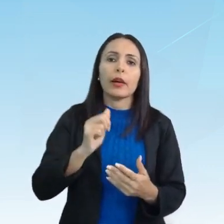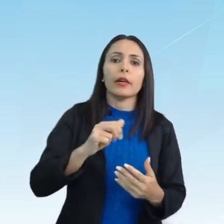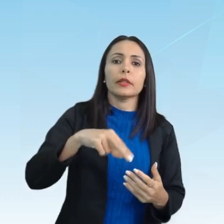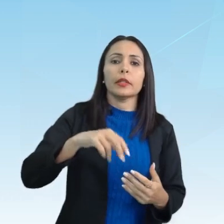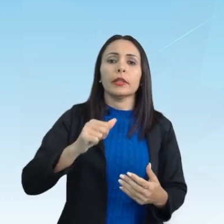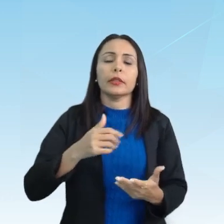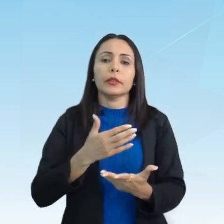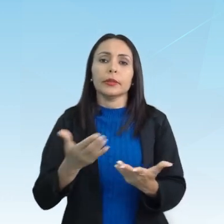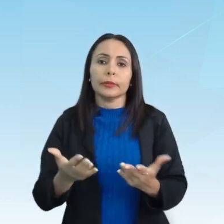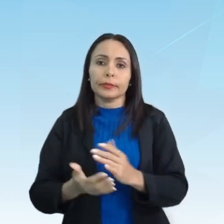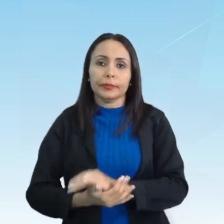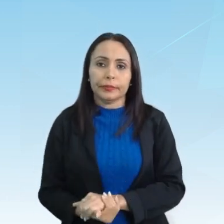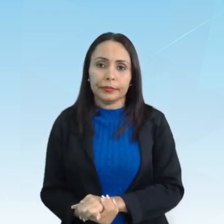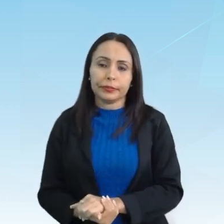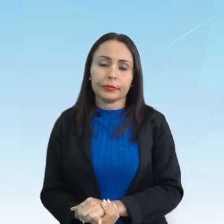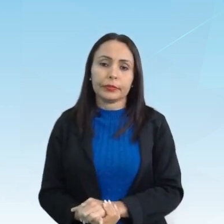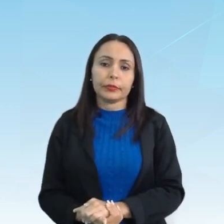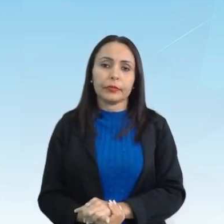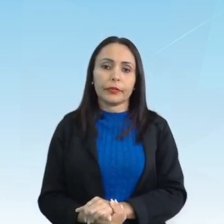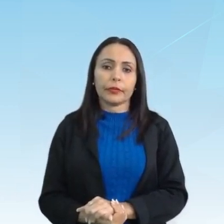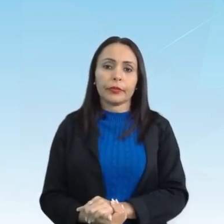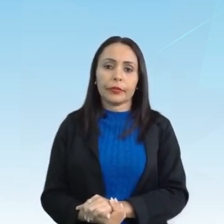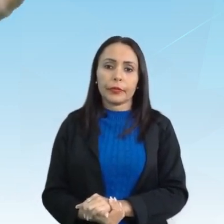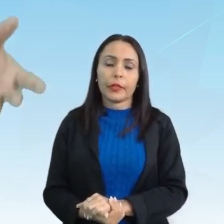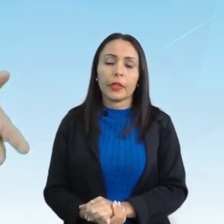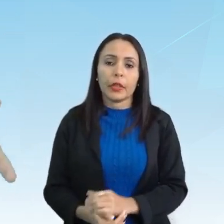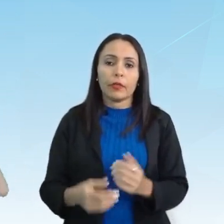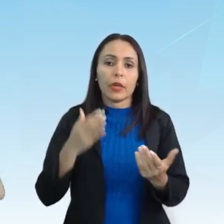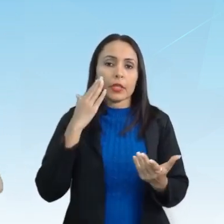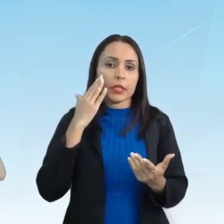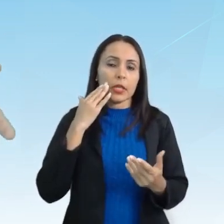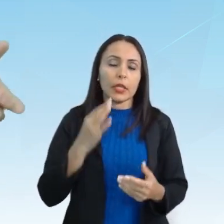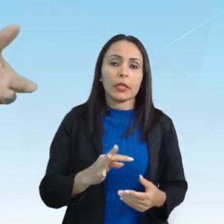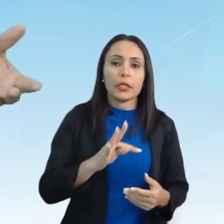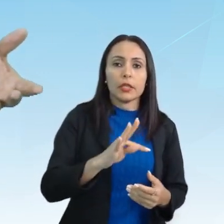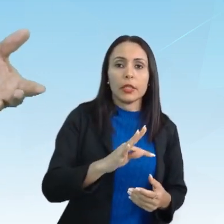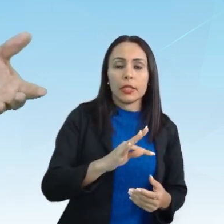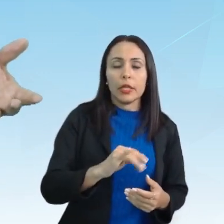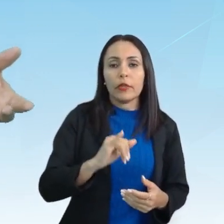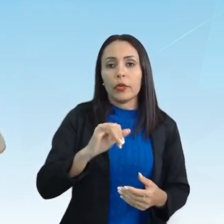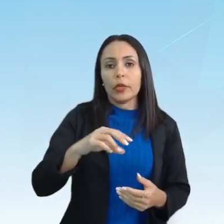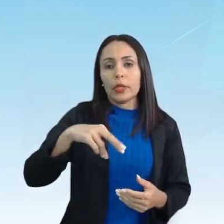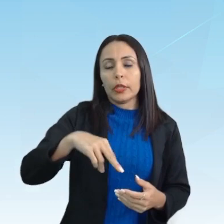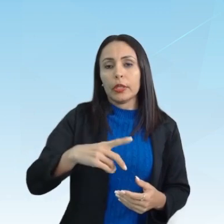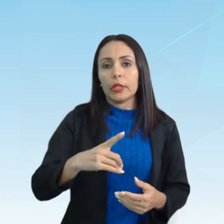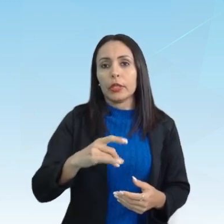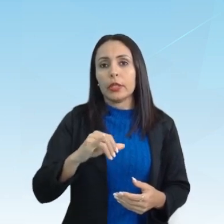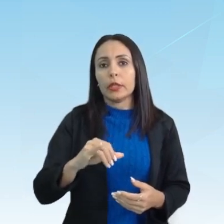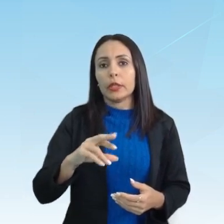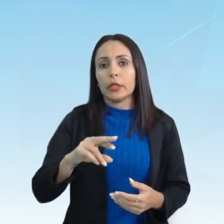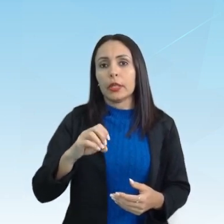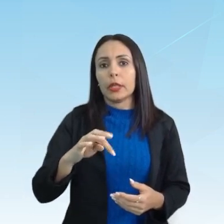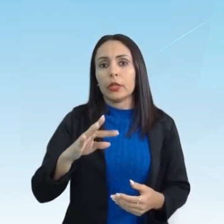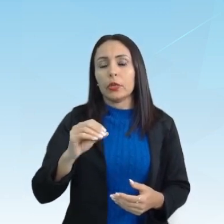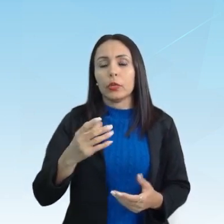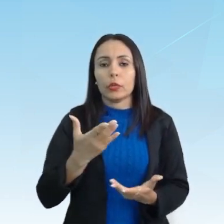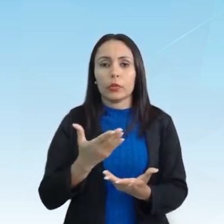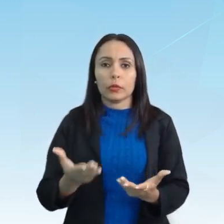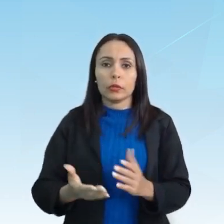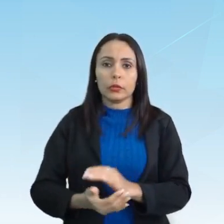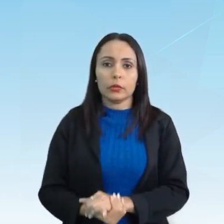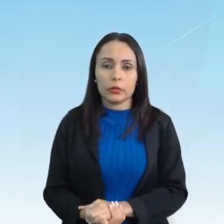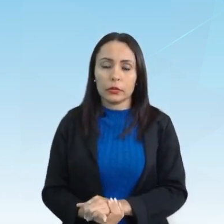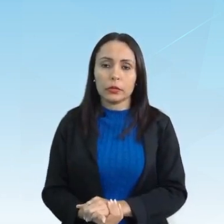O verbo dar, nesse caso, vai ser transitivo, direto e indireto ao mesmo tempo, ou também chamado bitransitivo